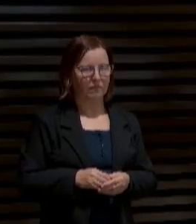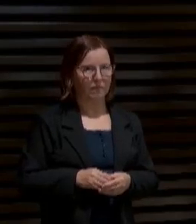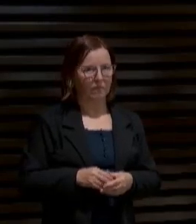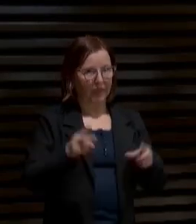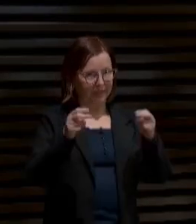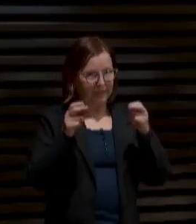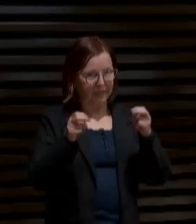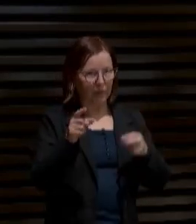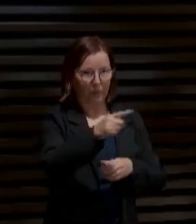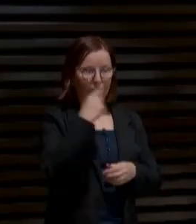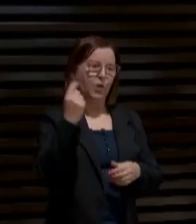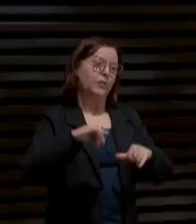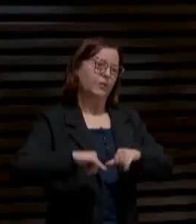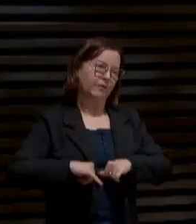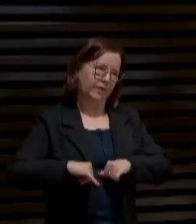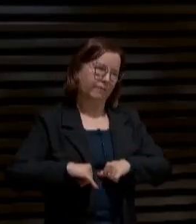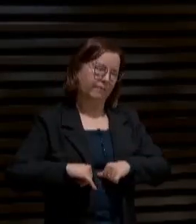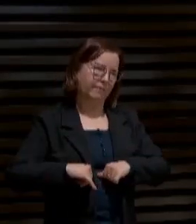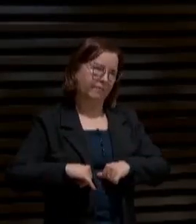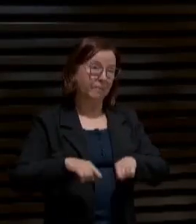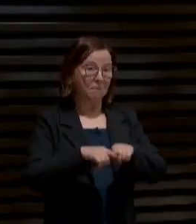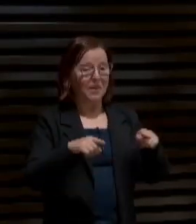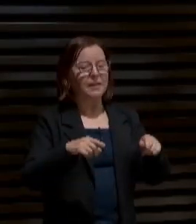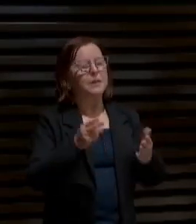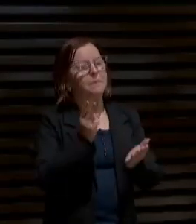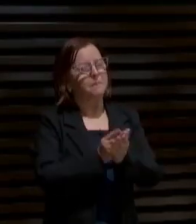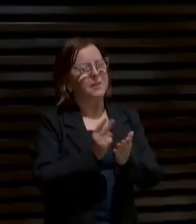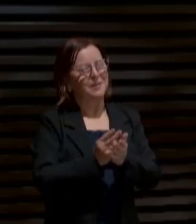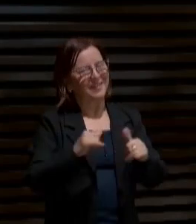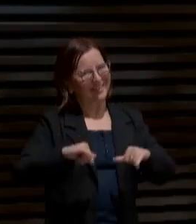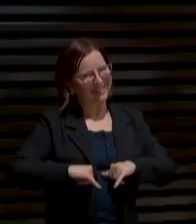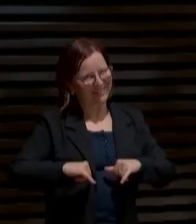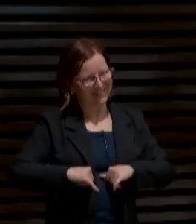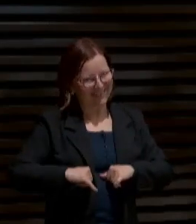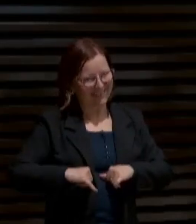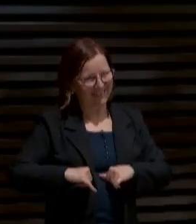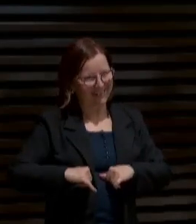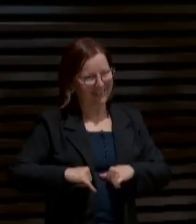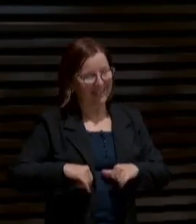mas mesmo que sofrer nós somos Bem aventurados em Cristo